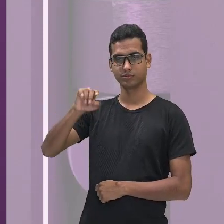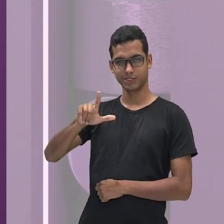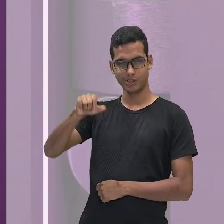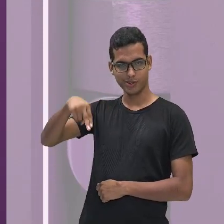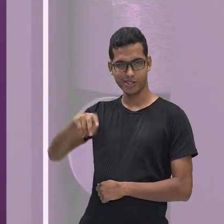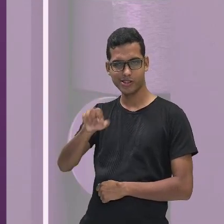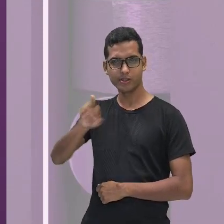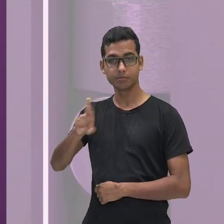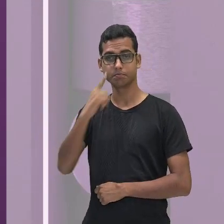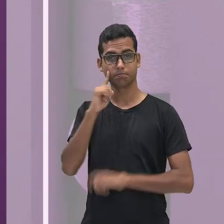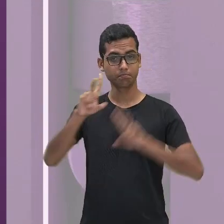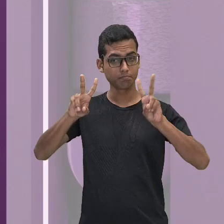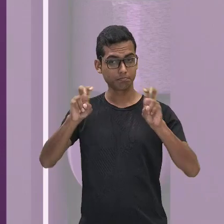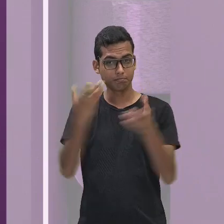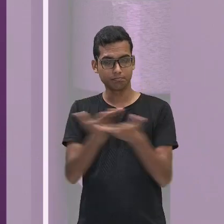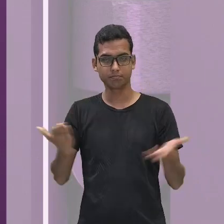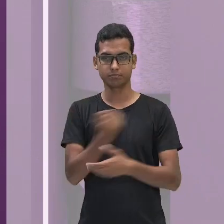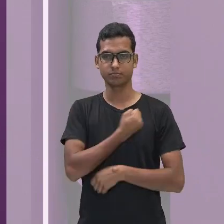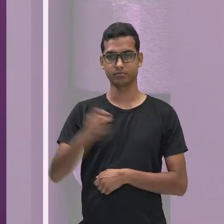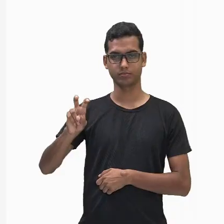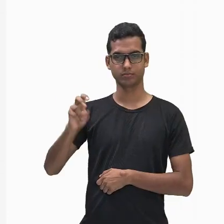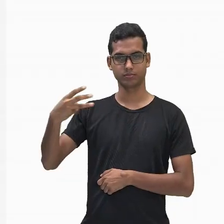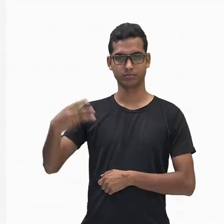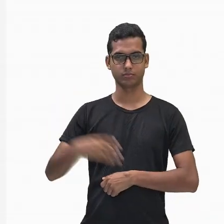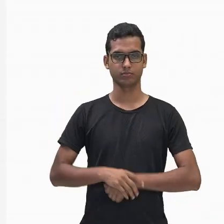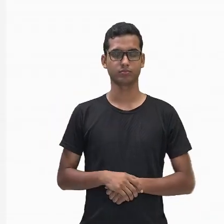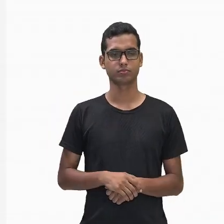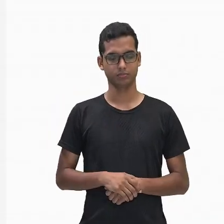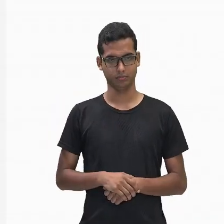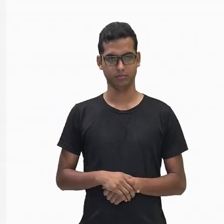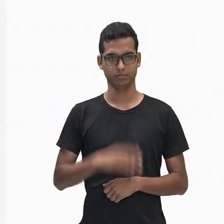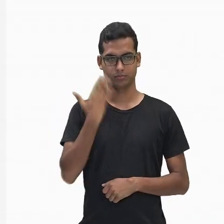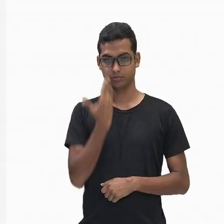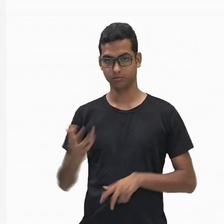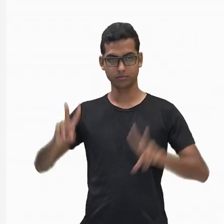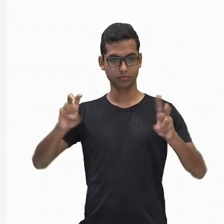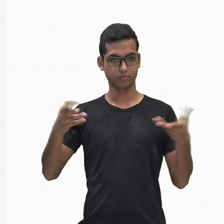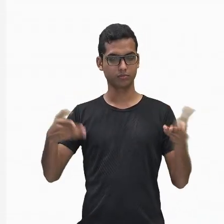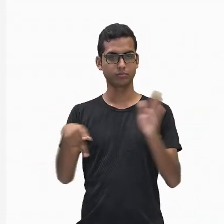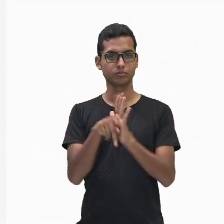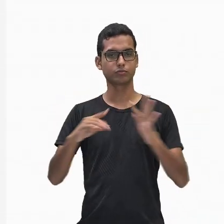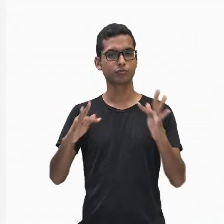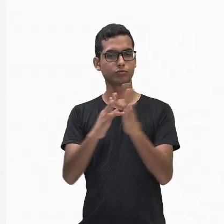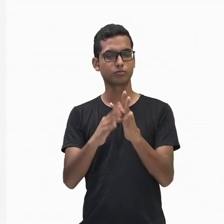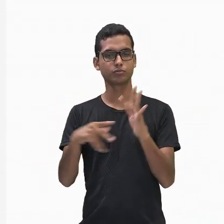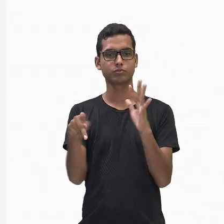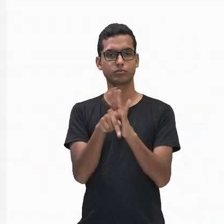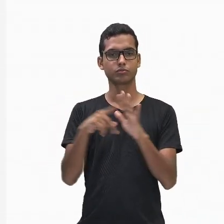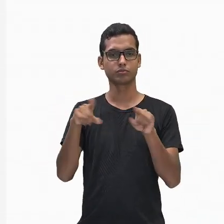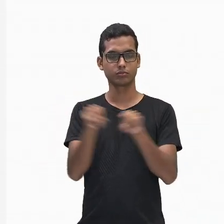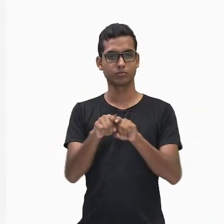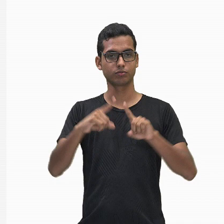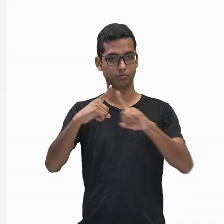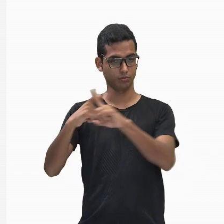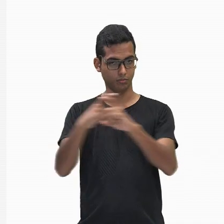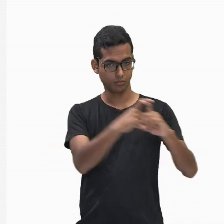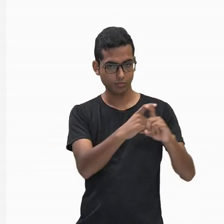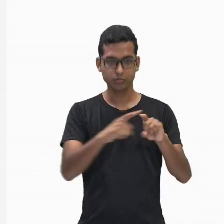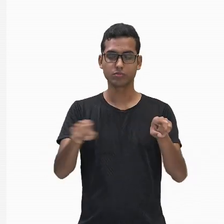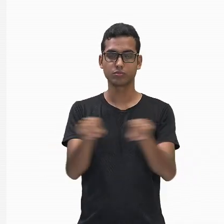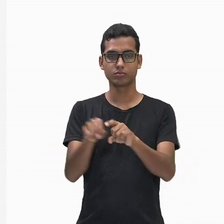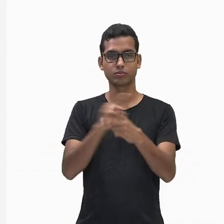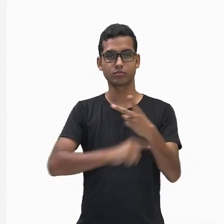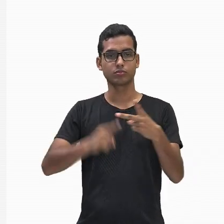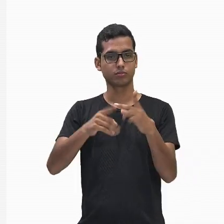comigo o nosso tema da aula de número 53. O objeto de conhecimento é função polinomial